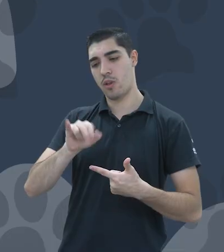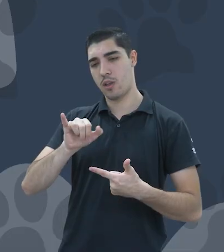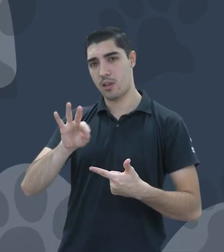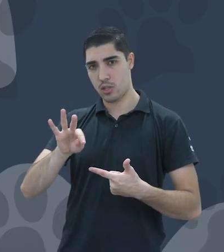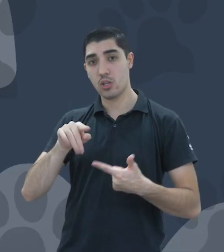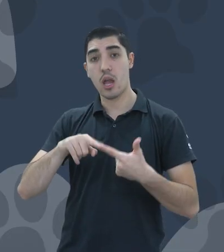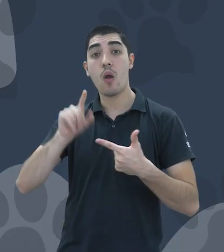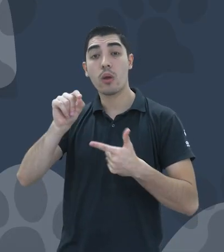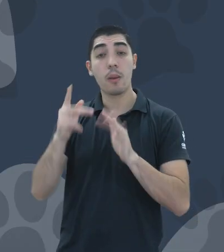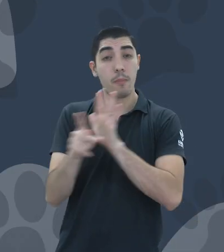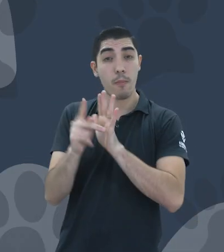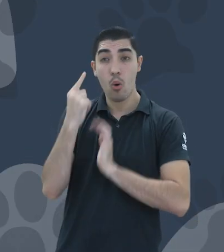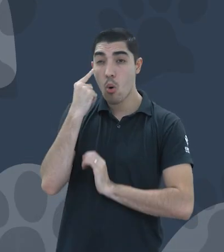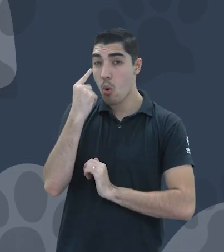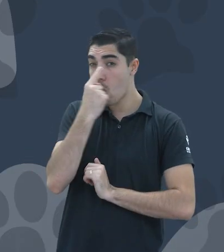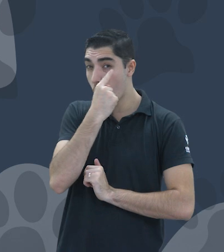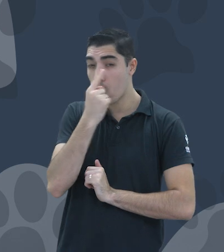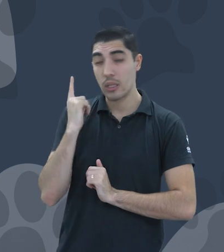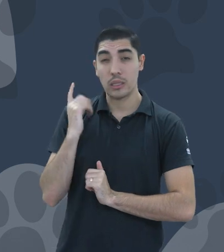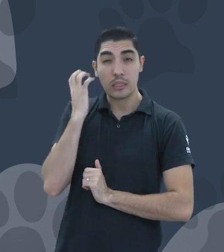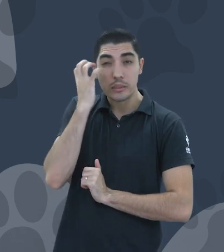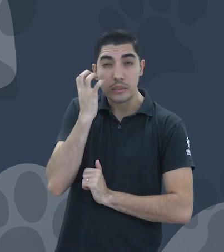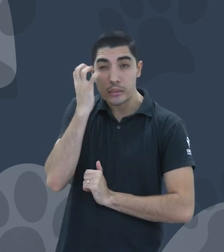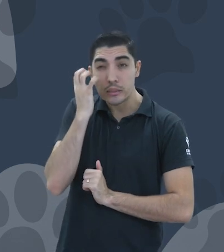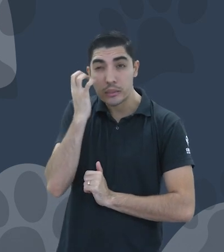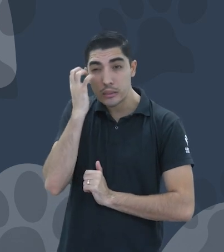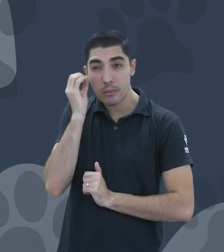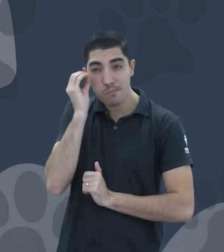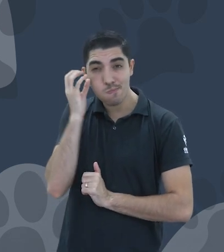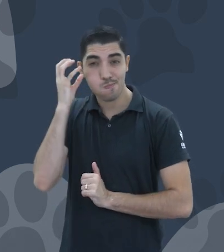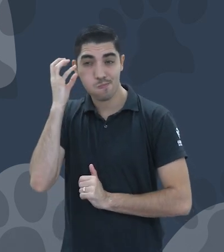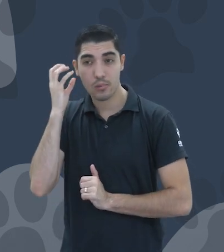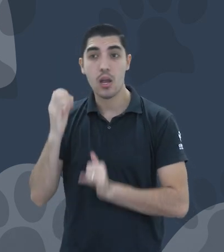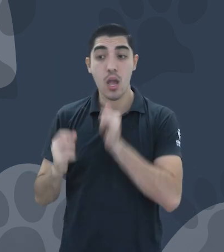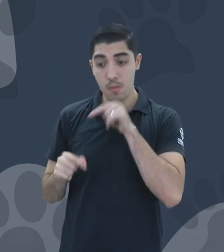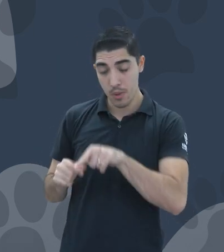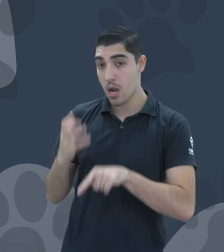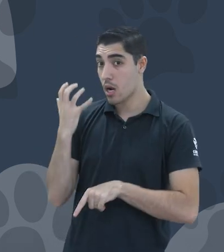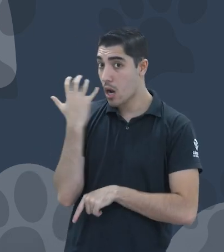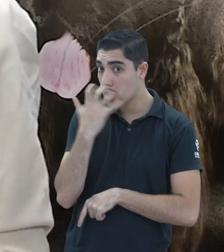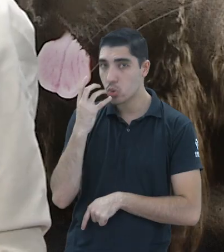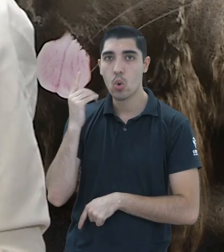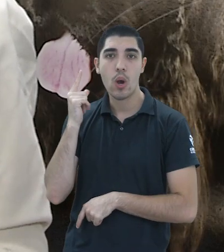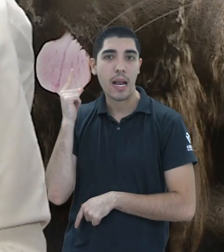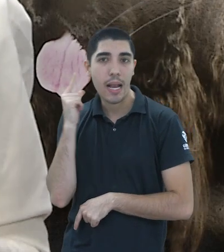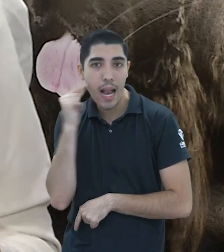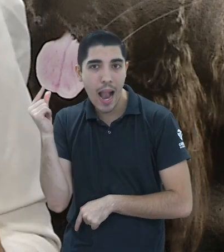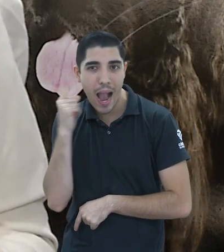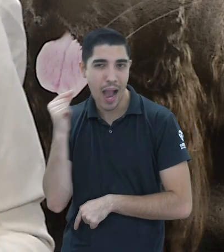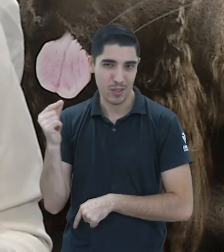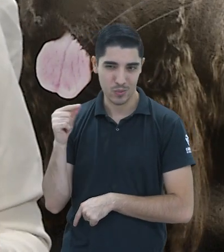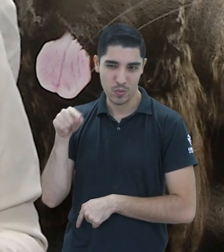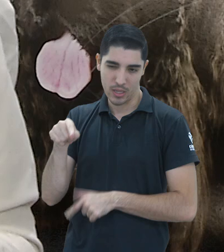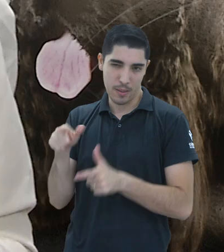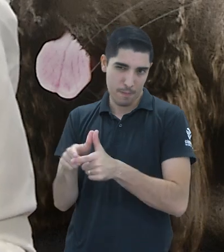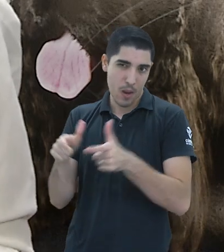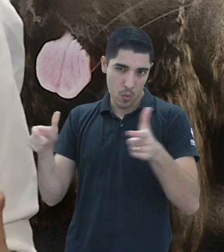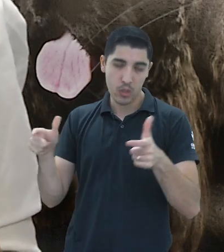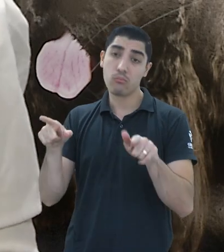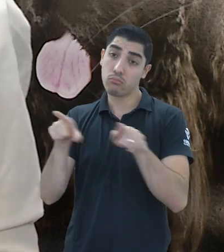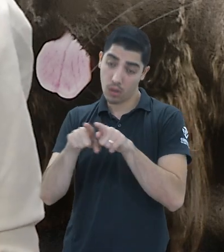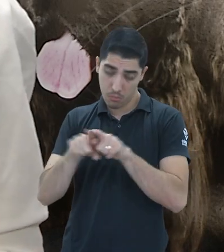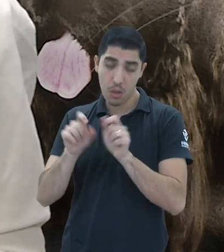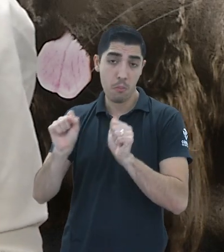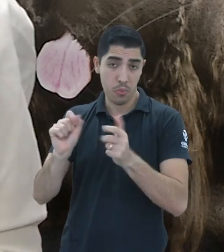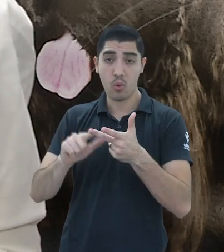é uma inflamação ocular. E no normal, em cães, gatos, enfim, nas espécies que a gente está falando mais corriqueiras, mas